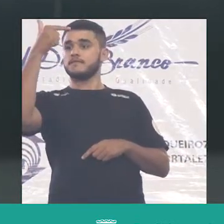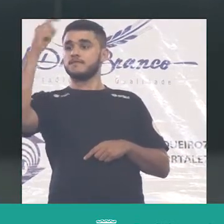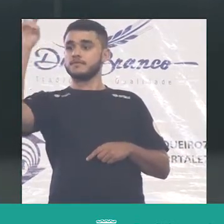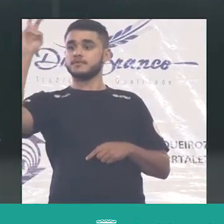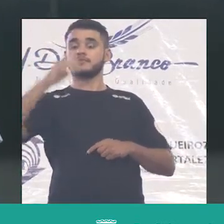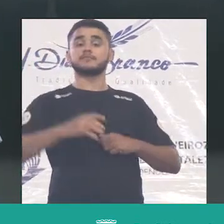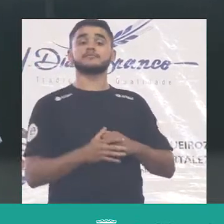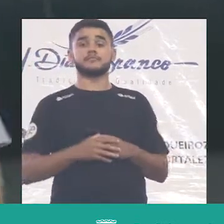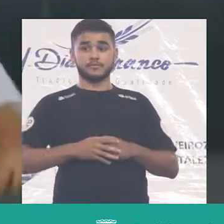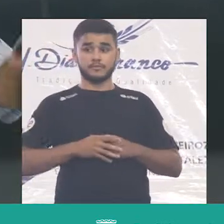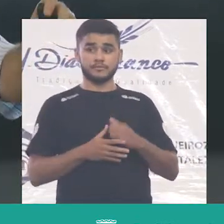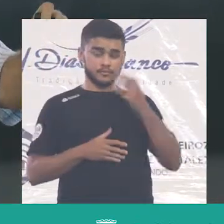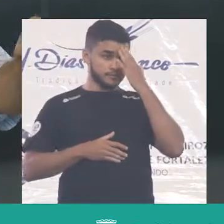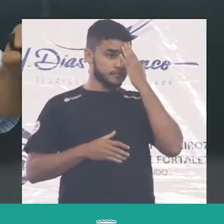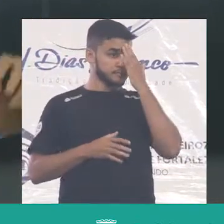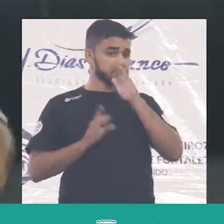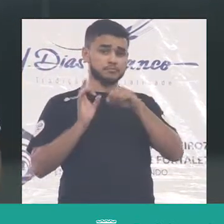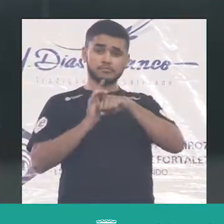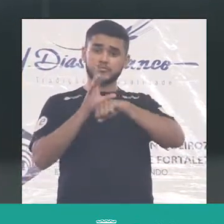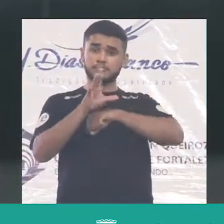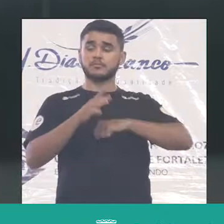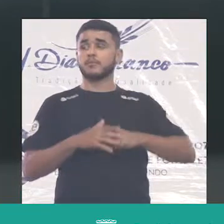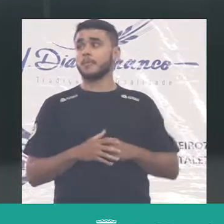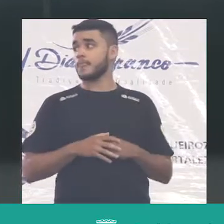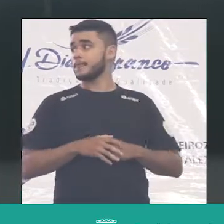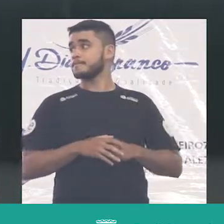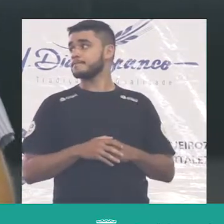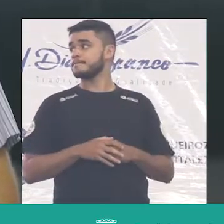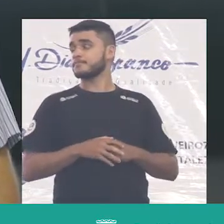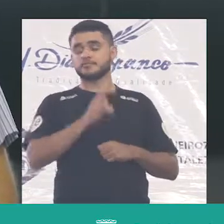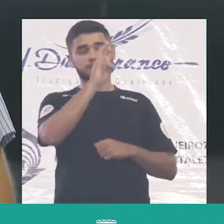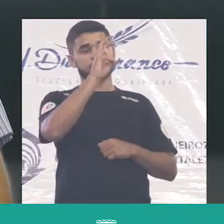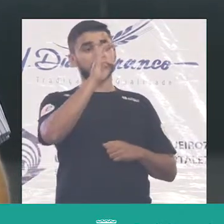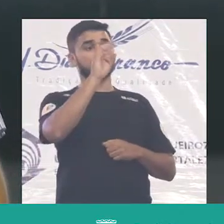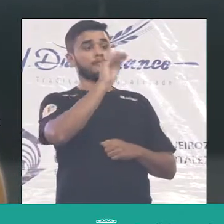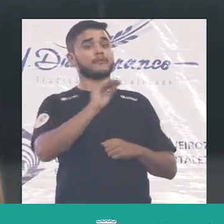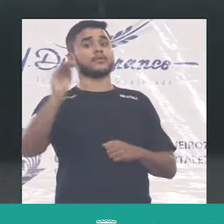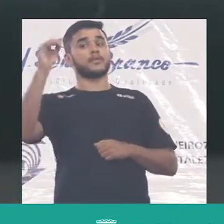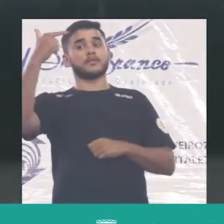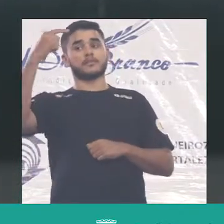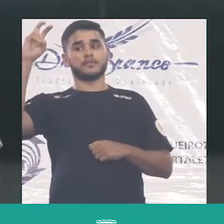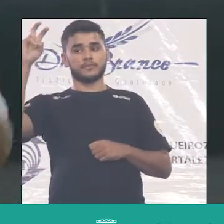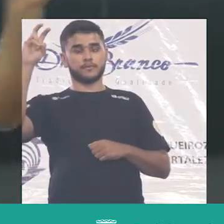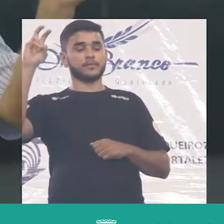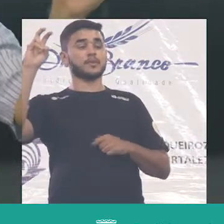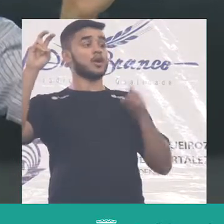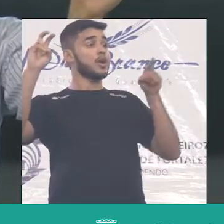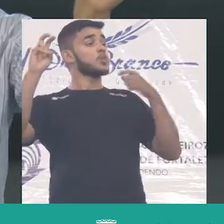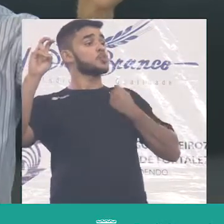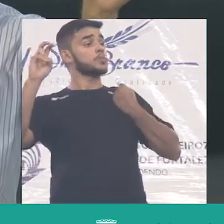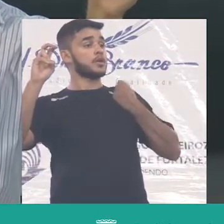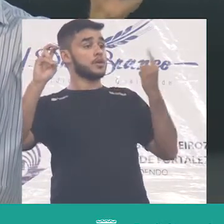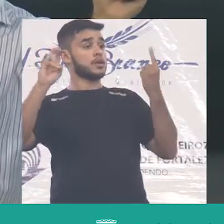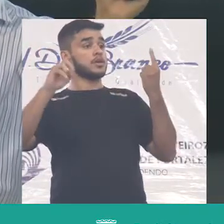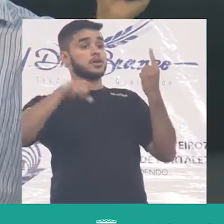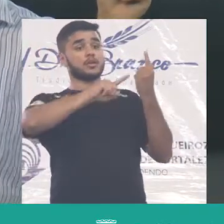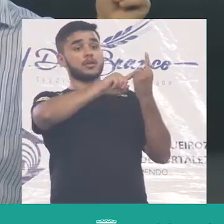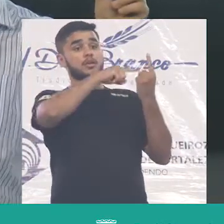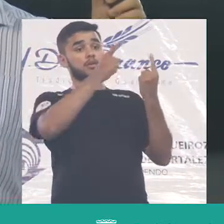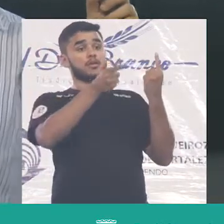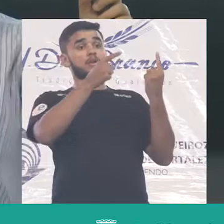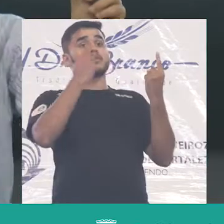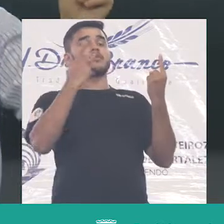25. O bizu é sempre esse. Ó. Tira o 5 e bota 25. O número que sobrar, você multiplica